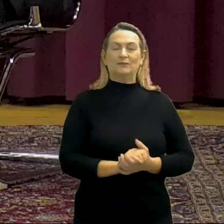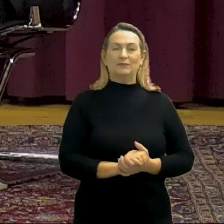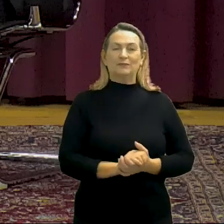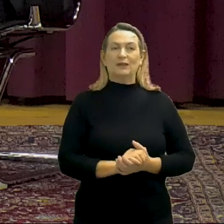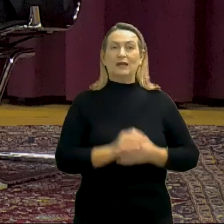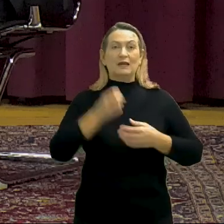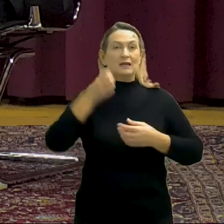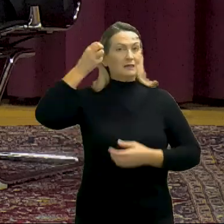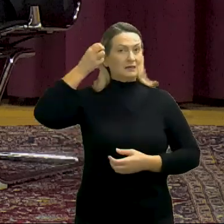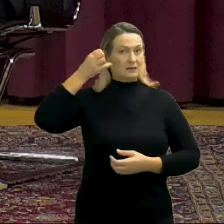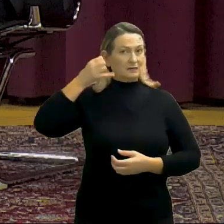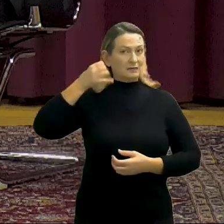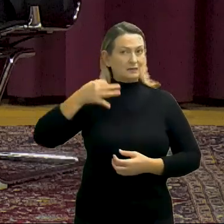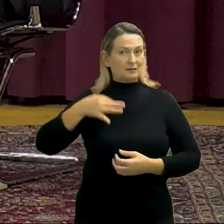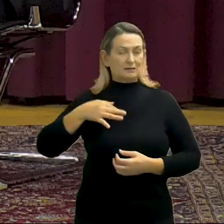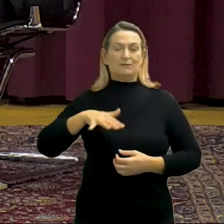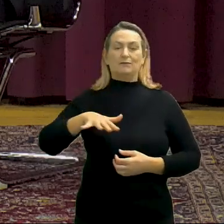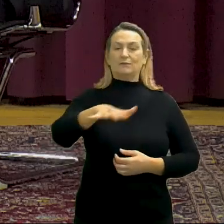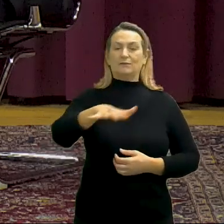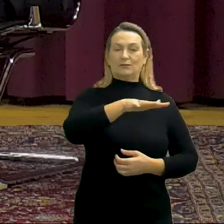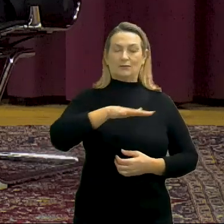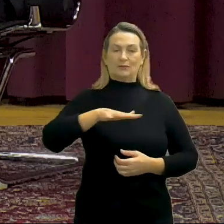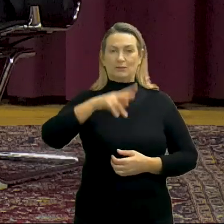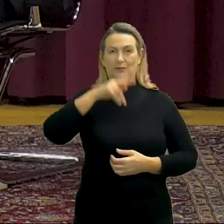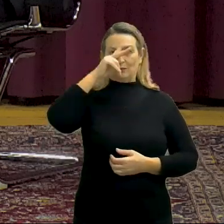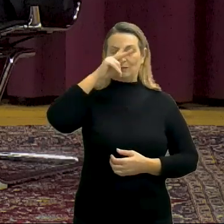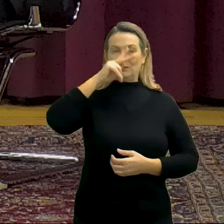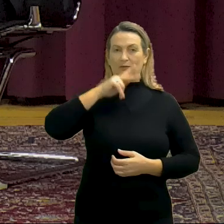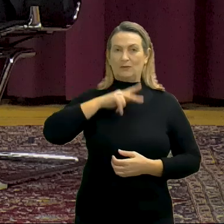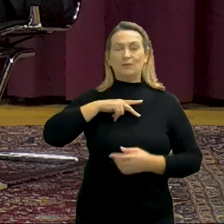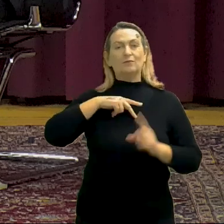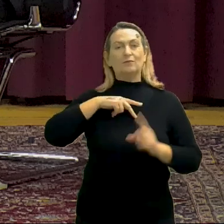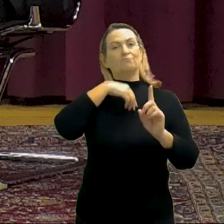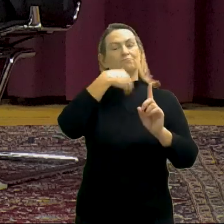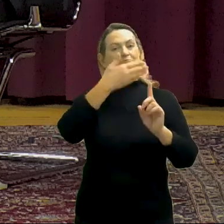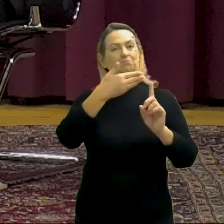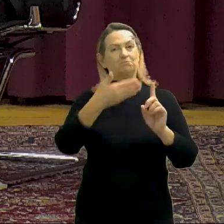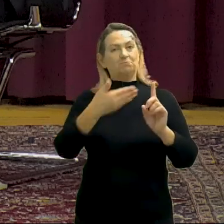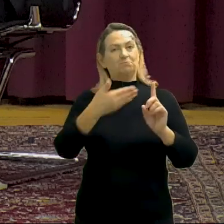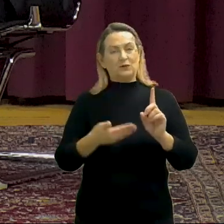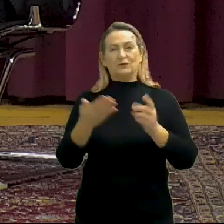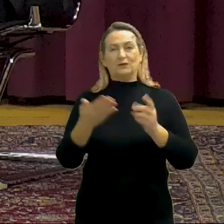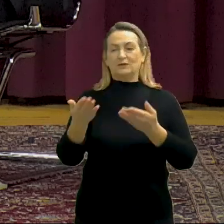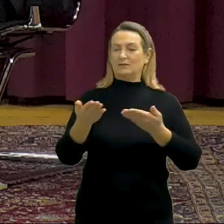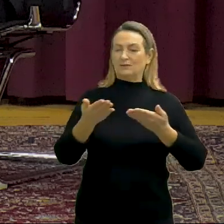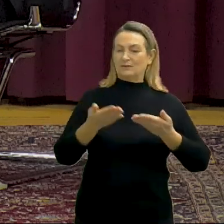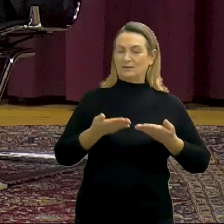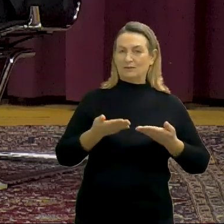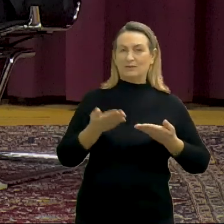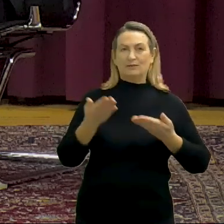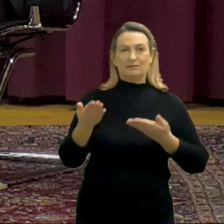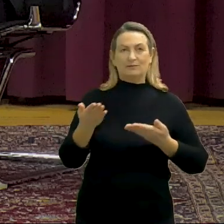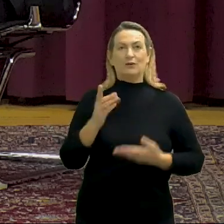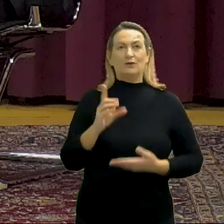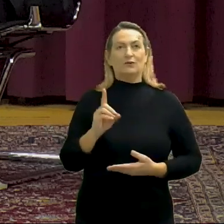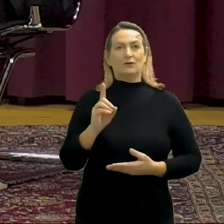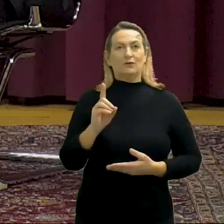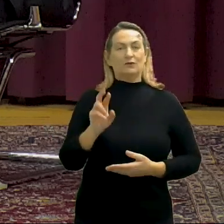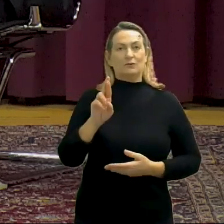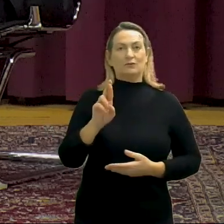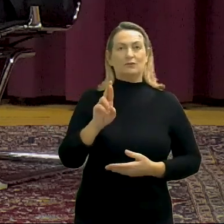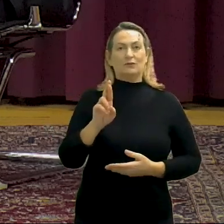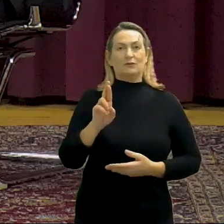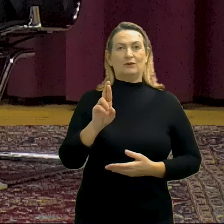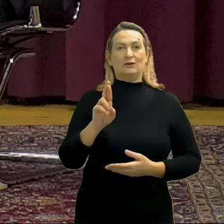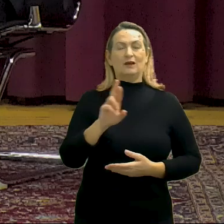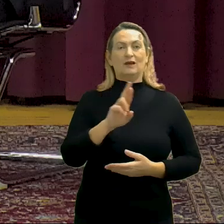então é uma honra muito grande recebermos o Dr R Sartori que é